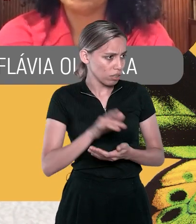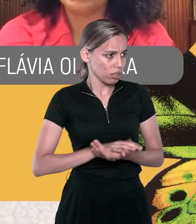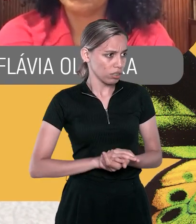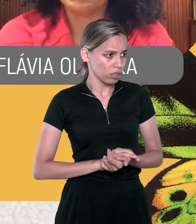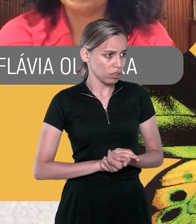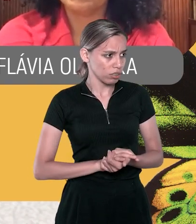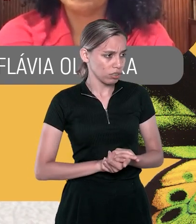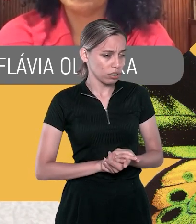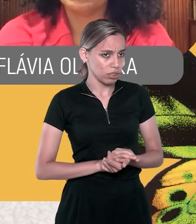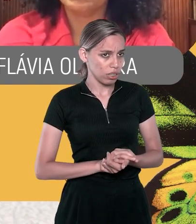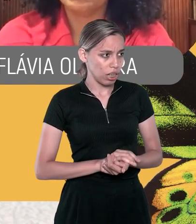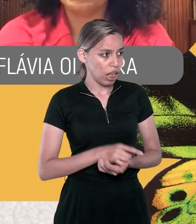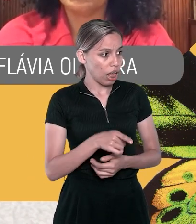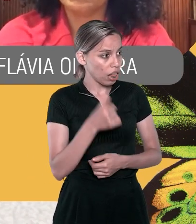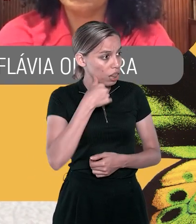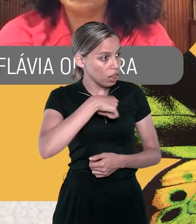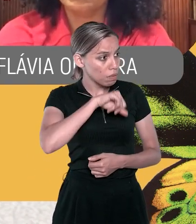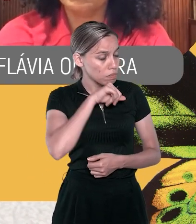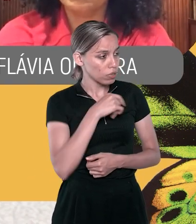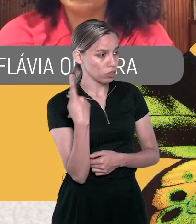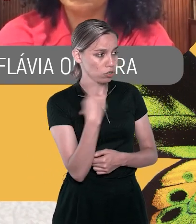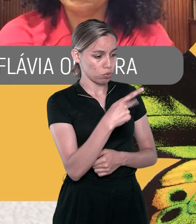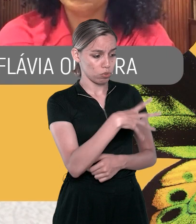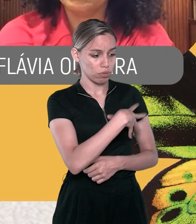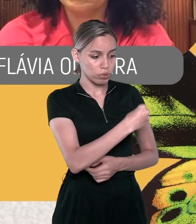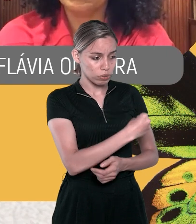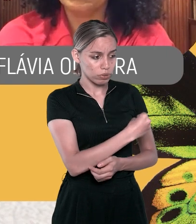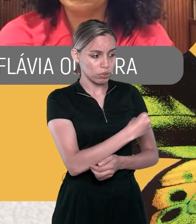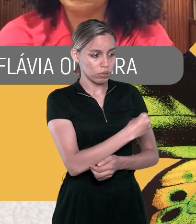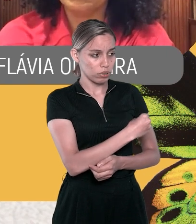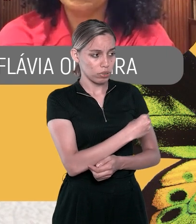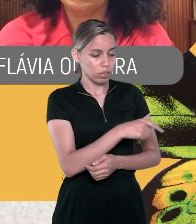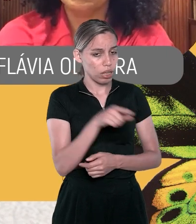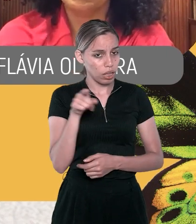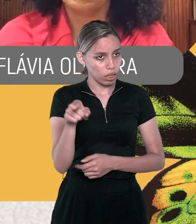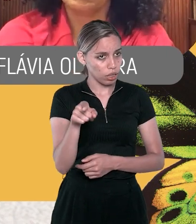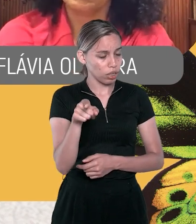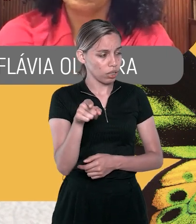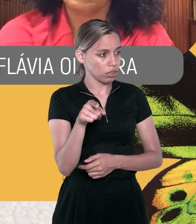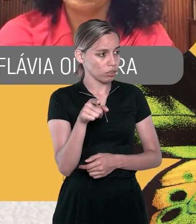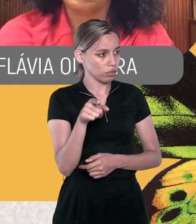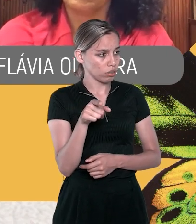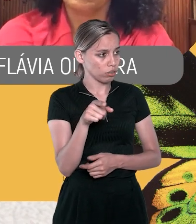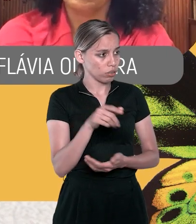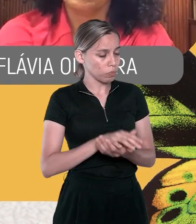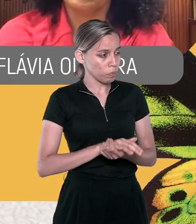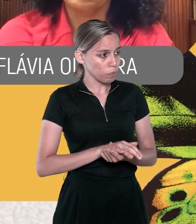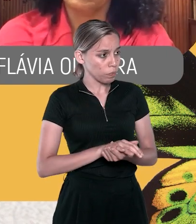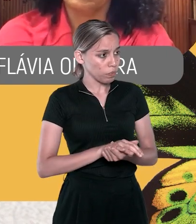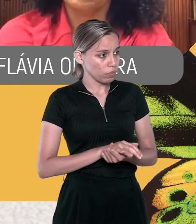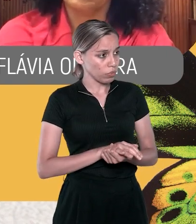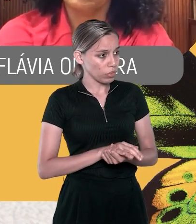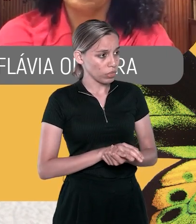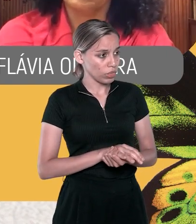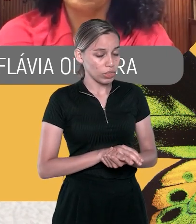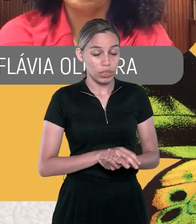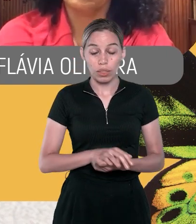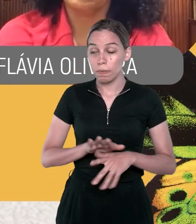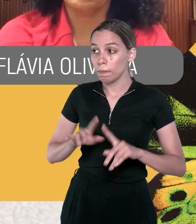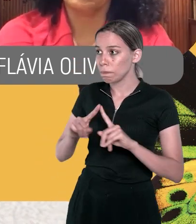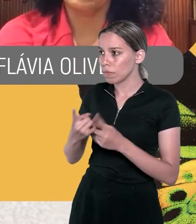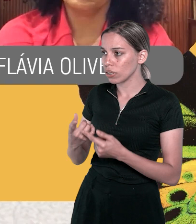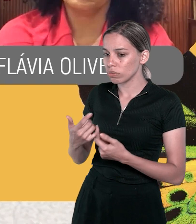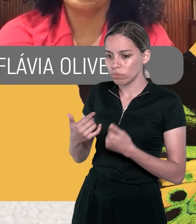recriminações. Ela é mãe da sua filha, afinal, e o Caio, o único tio que Marida tem. Mas, Kátia, eu não tenho como ser solidário